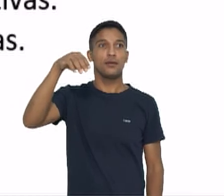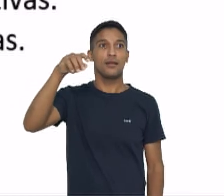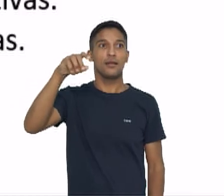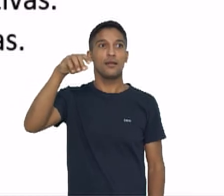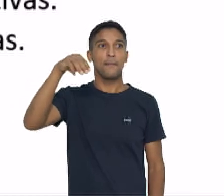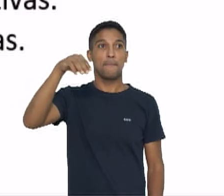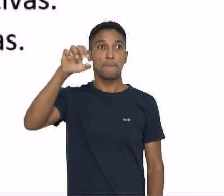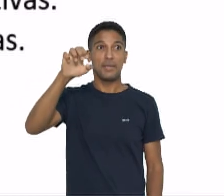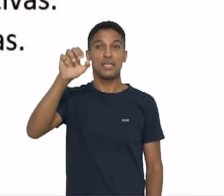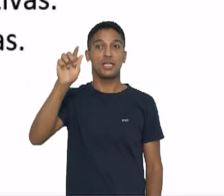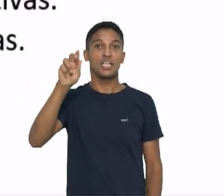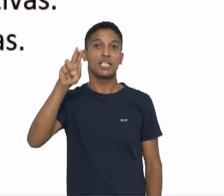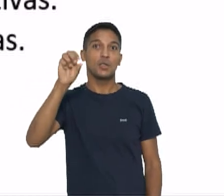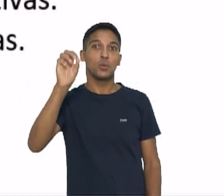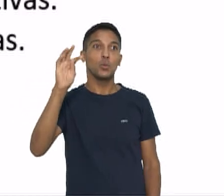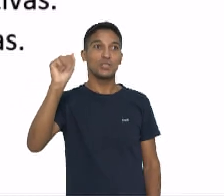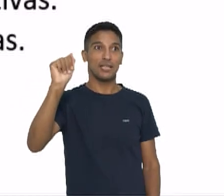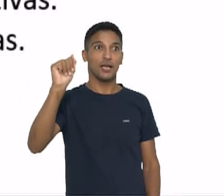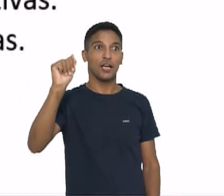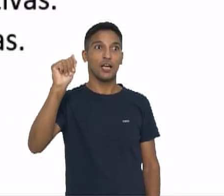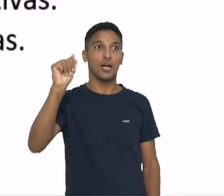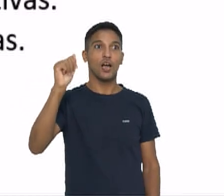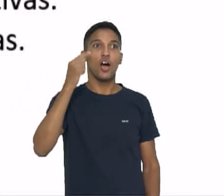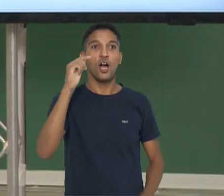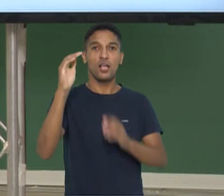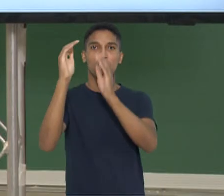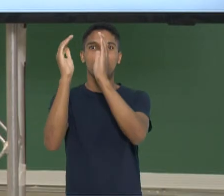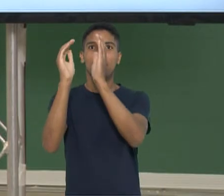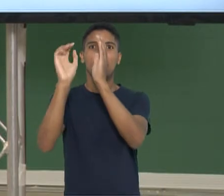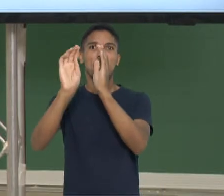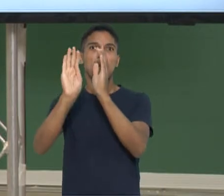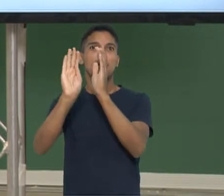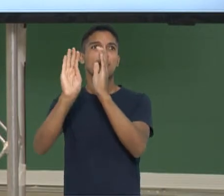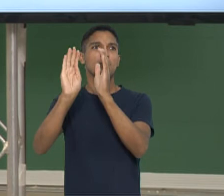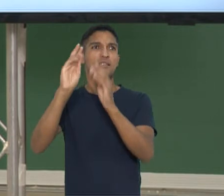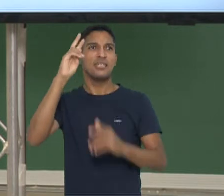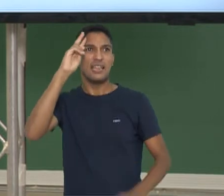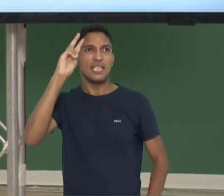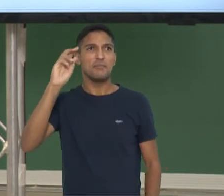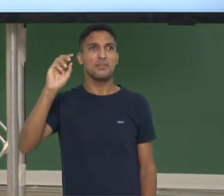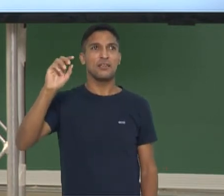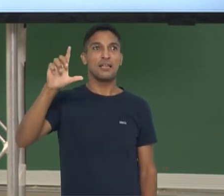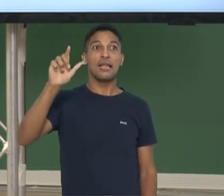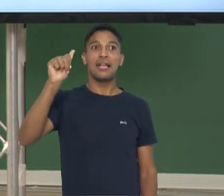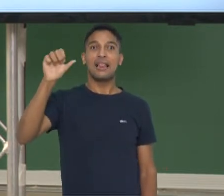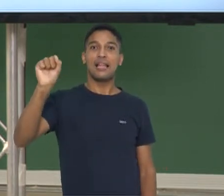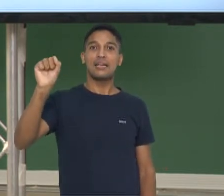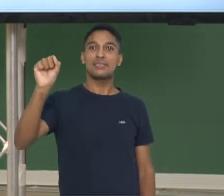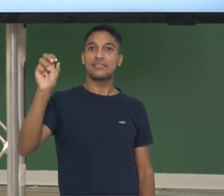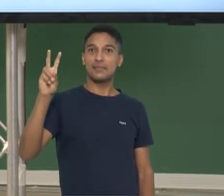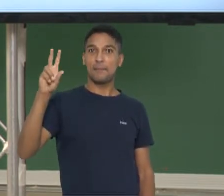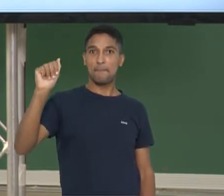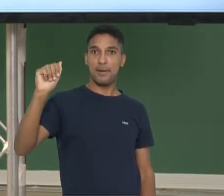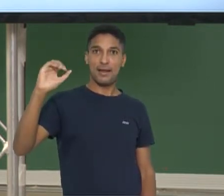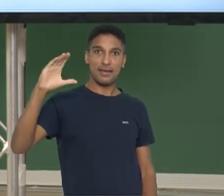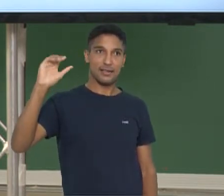pantalones vaqueros. Lembram o que é vacaciones? Antes de eu voltar nessa. Vacaciones são férias.